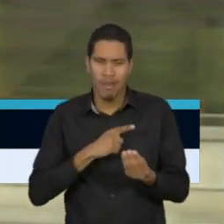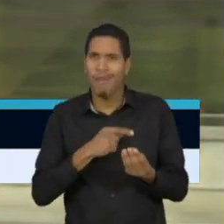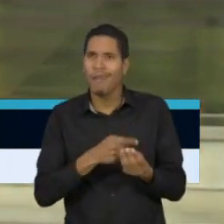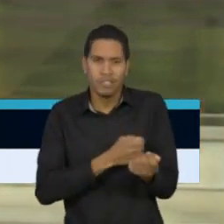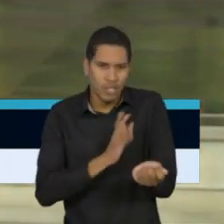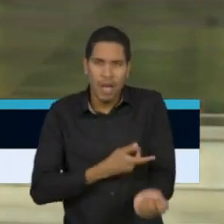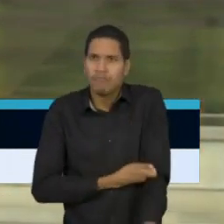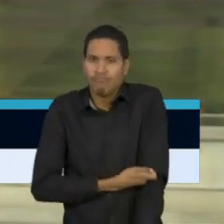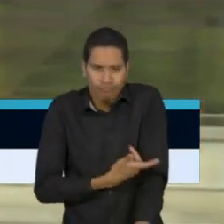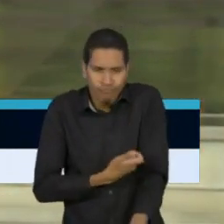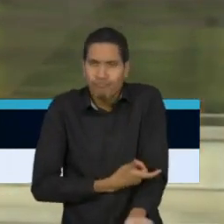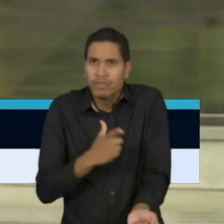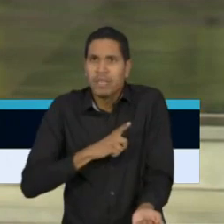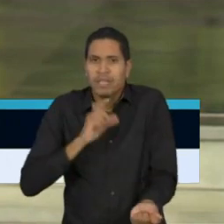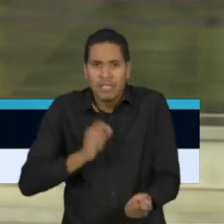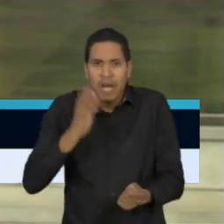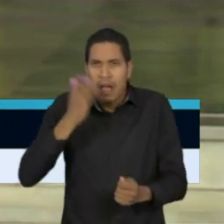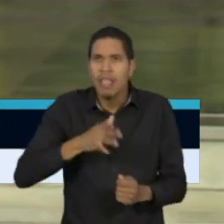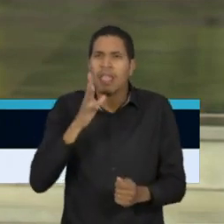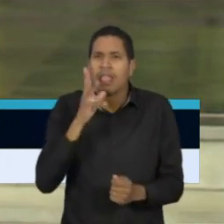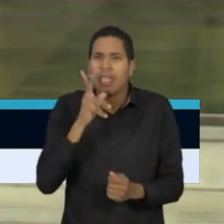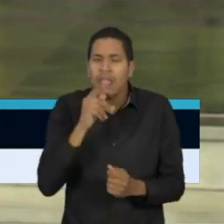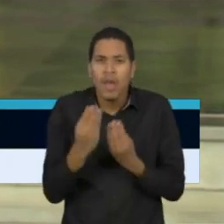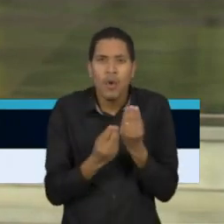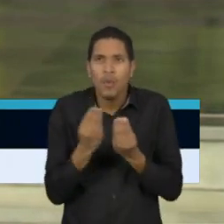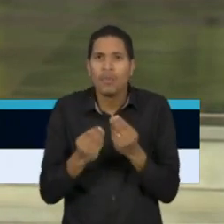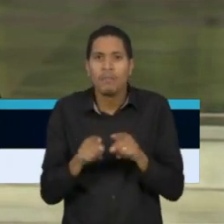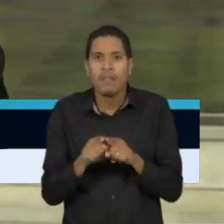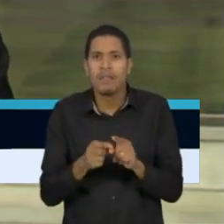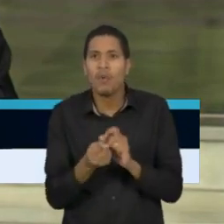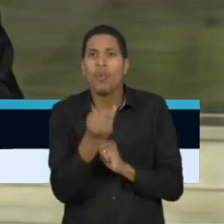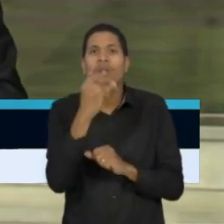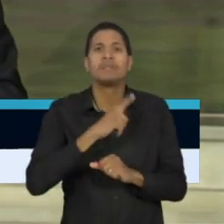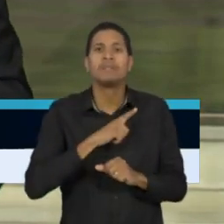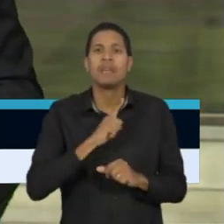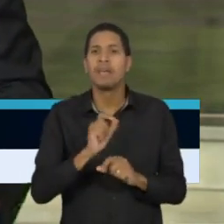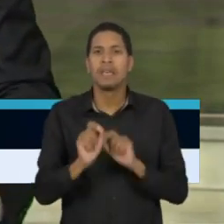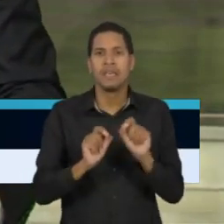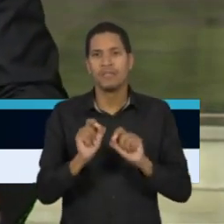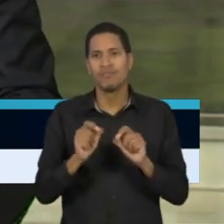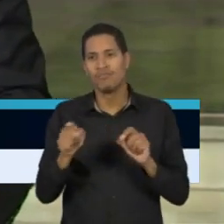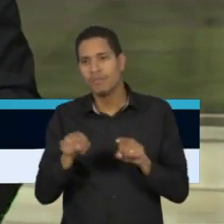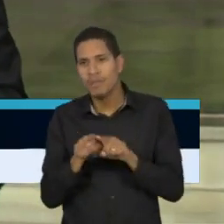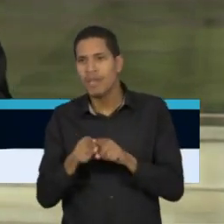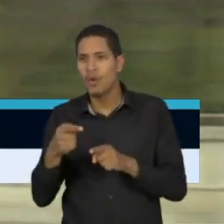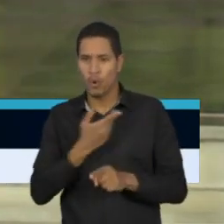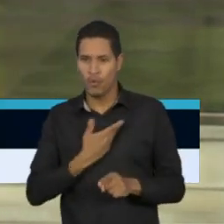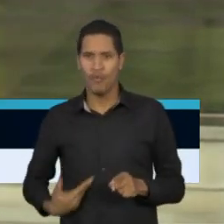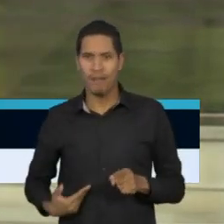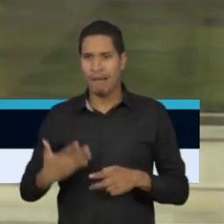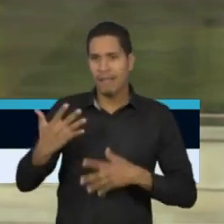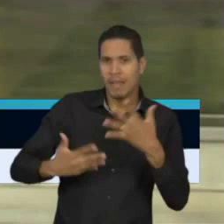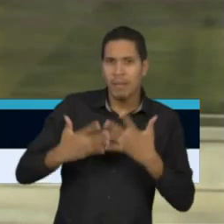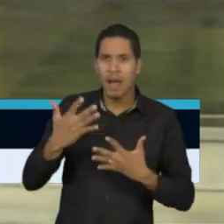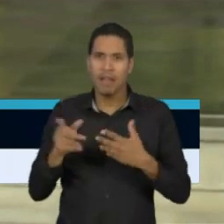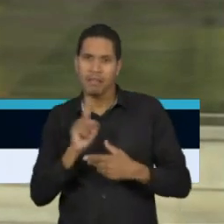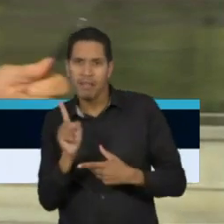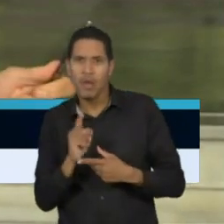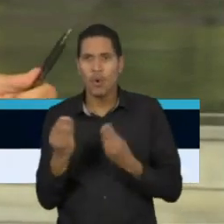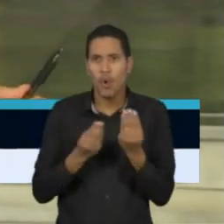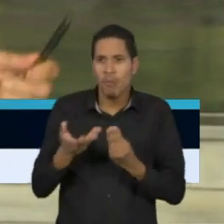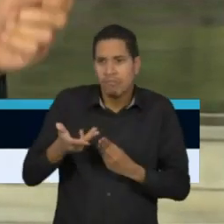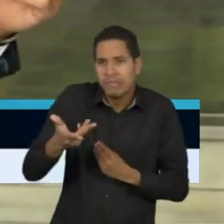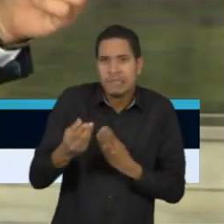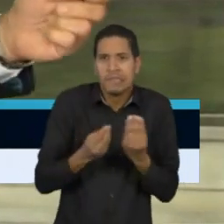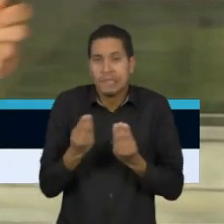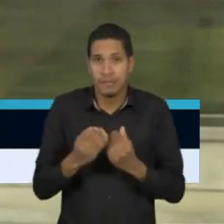resposta, e o que isso atrapalha os trabalhos do governo. Obrigado. Obrigado, Will. Vou dividir a resposta com o